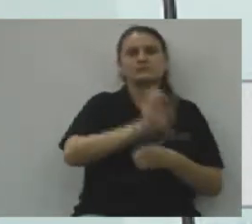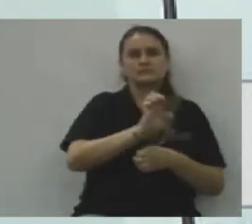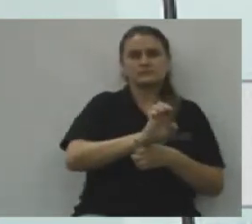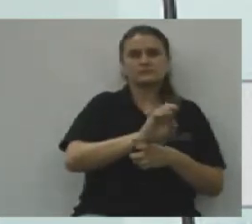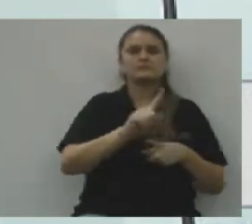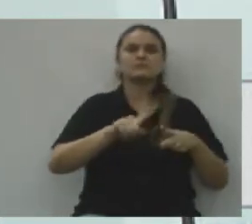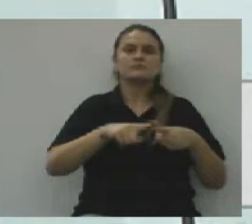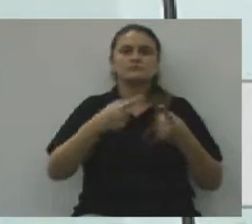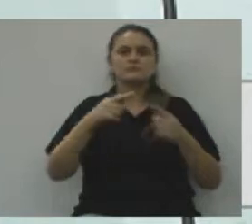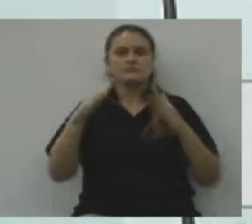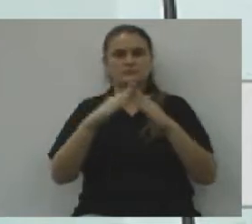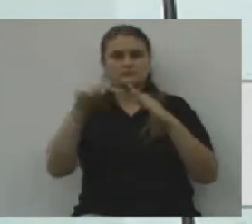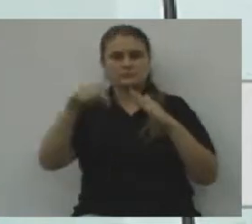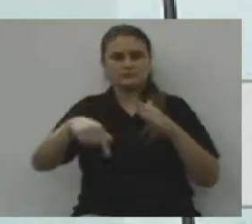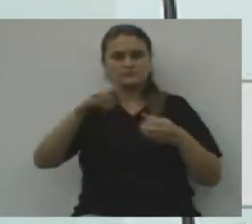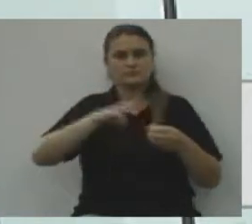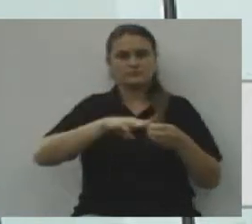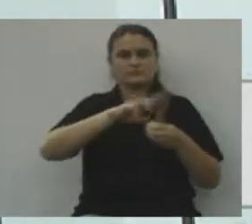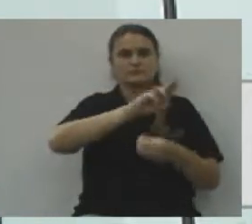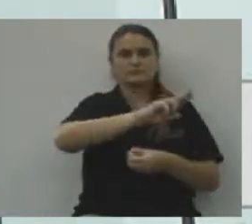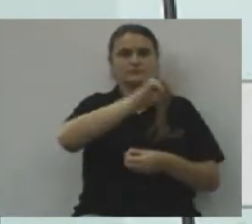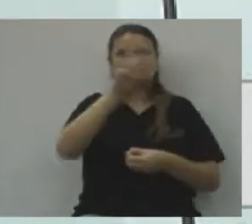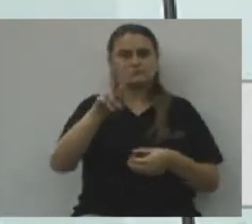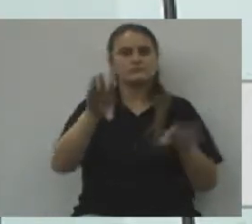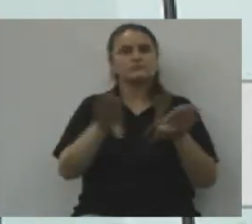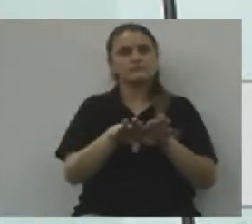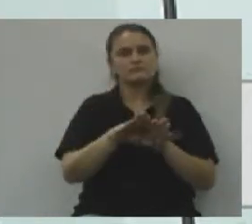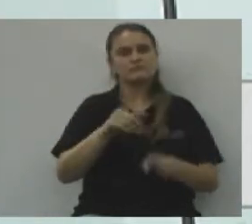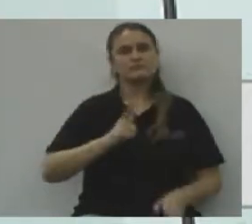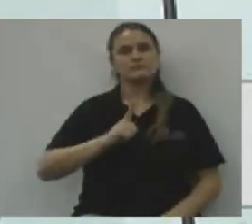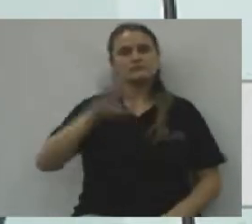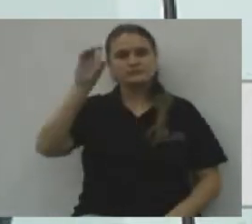que aqui residem, e que também, lógico, tem todo o